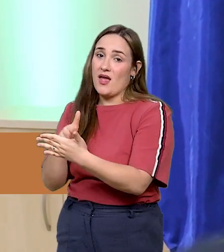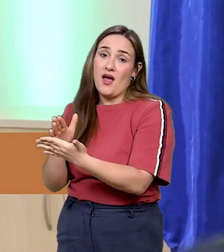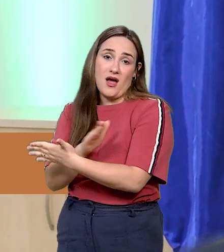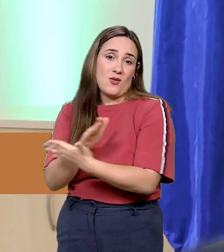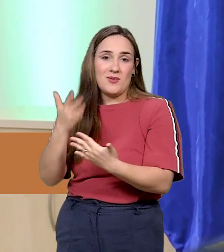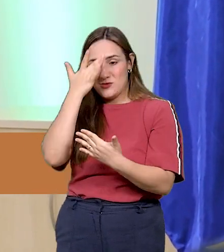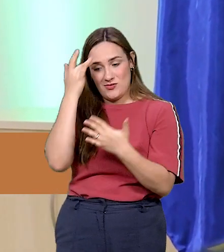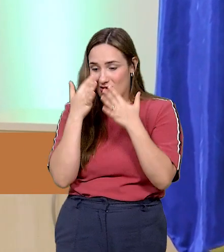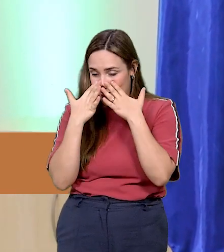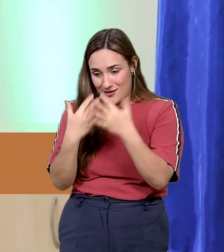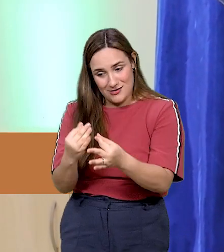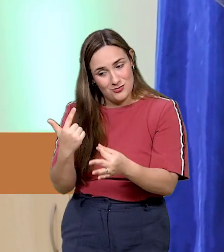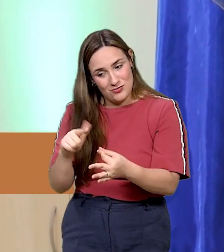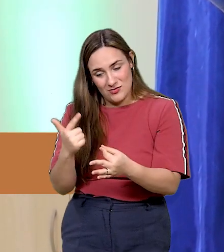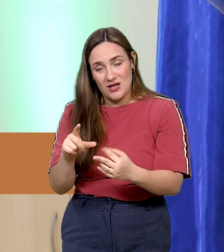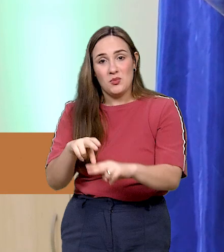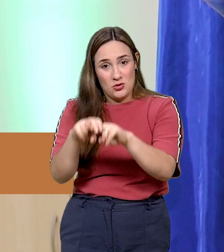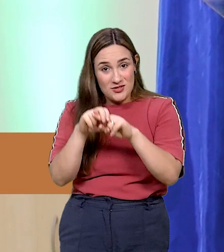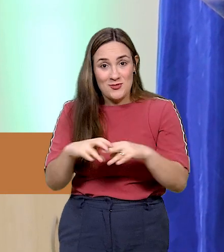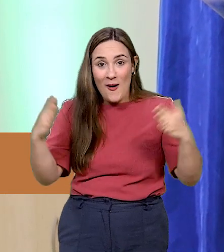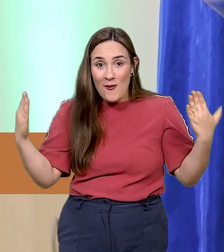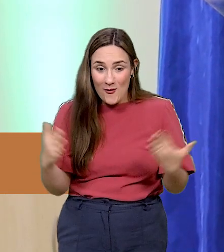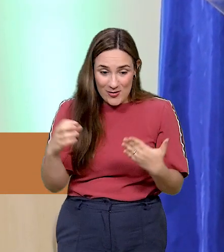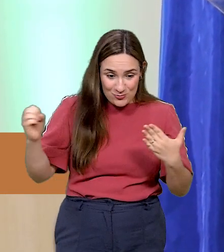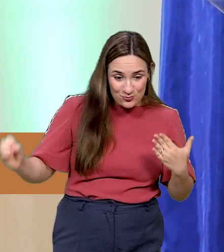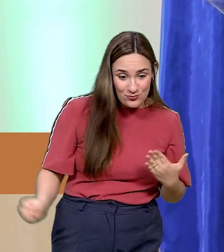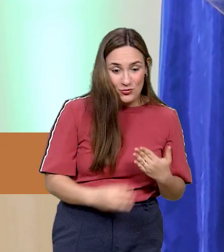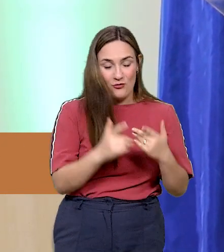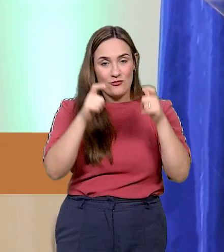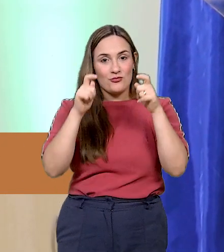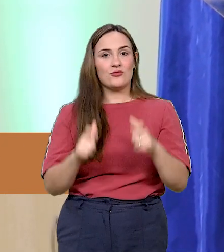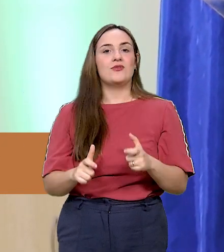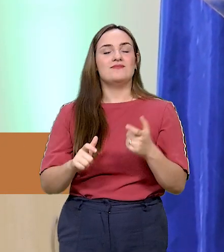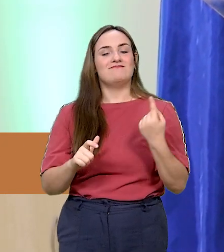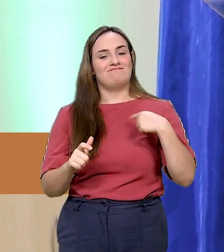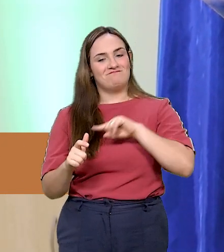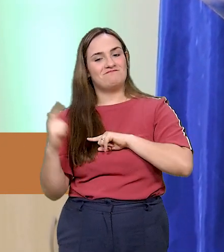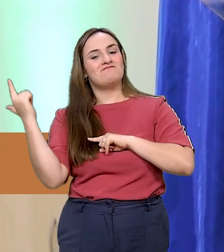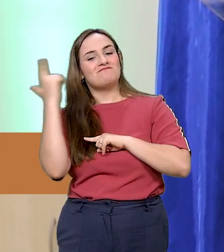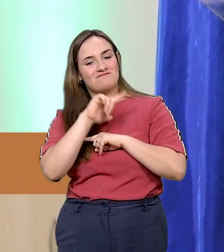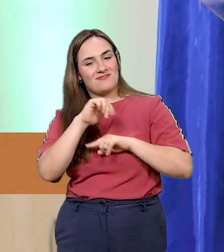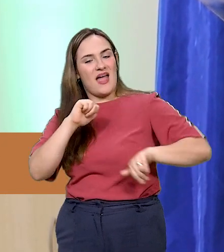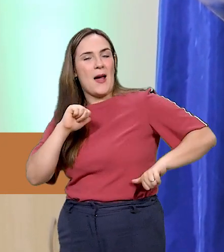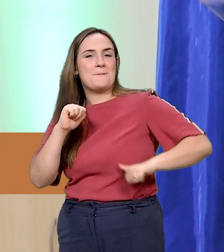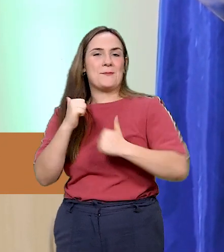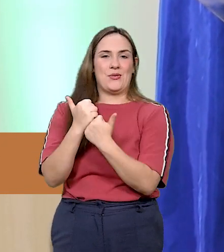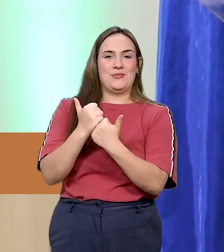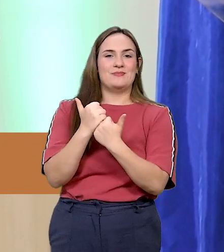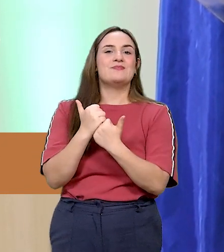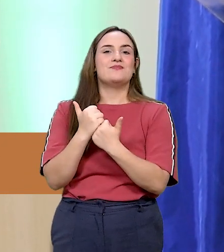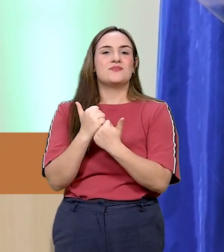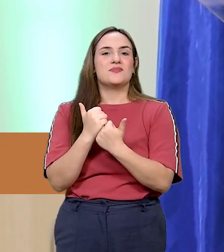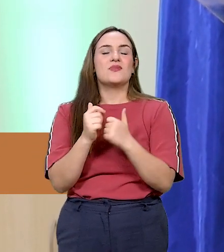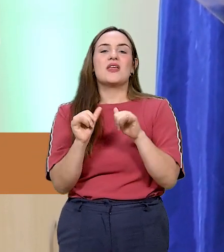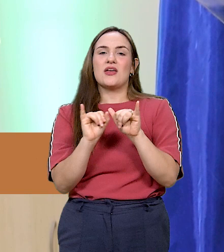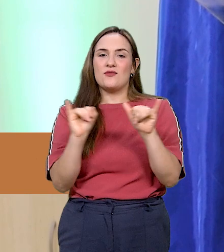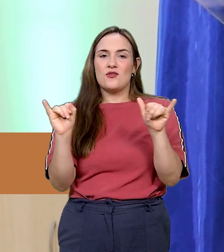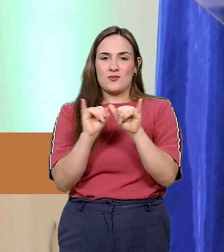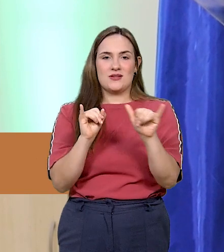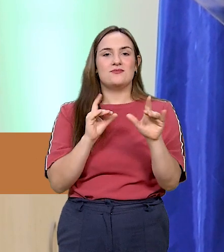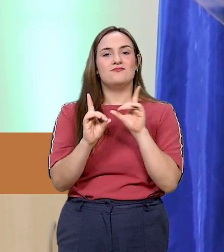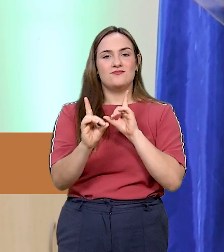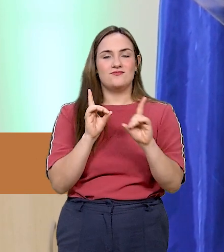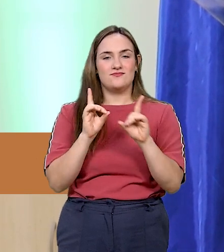este espaço, buscamos oferecer um lugar de apoio, informação e diálogo, reconhecendo